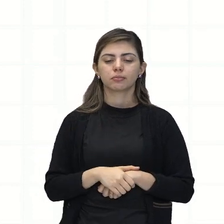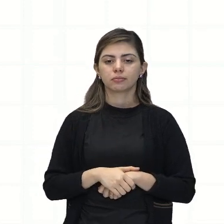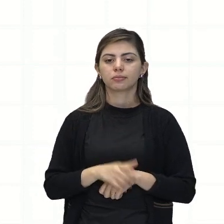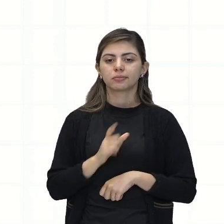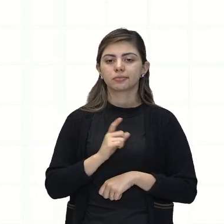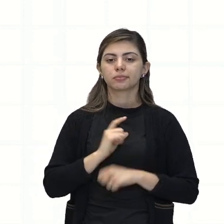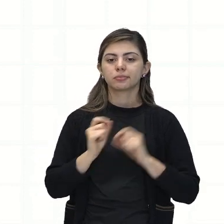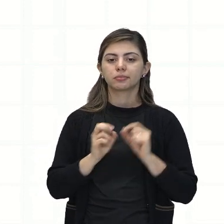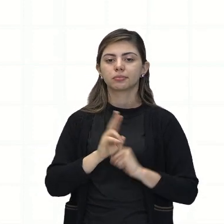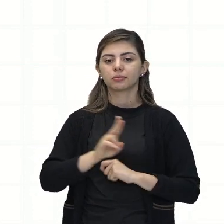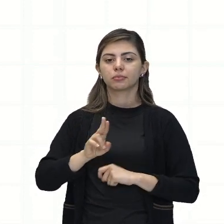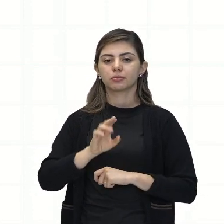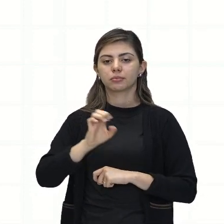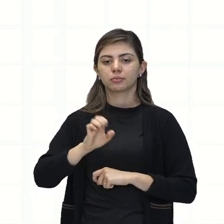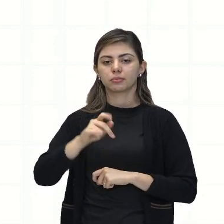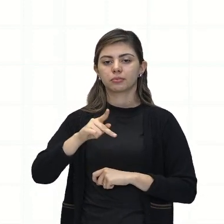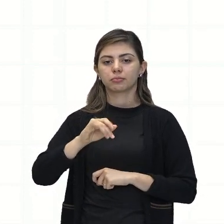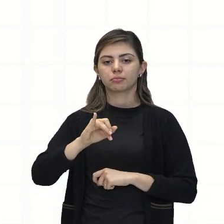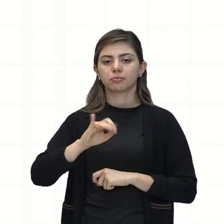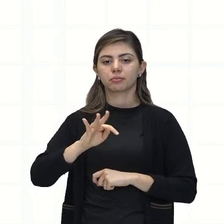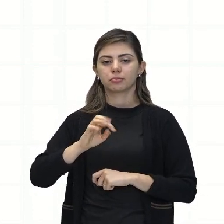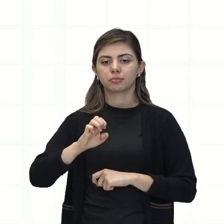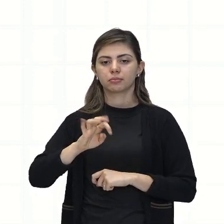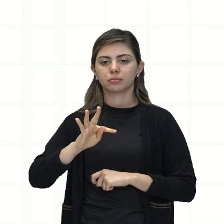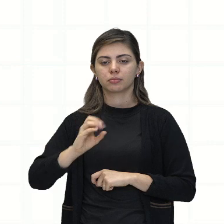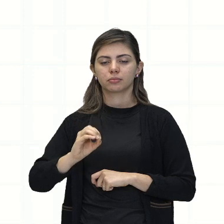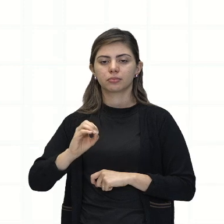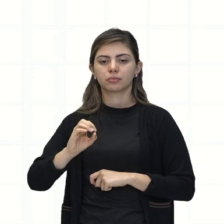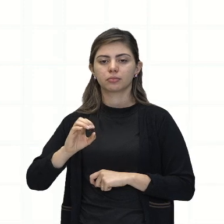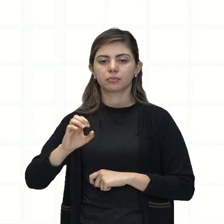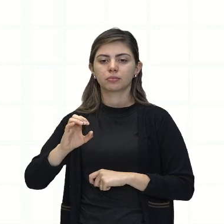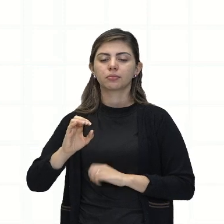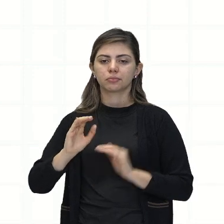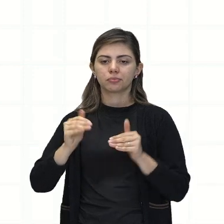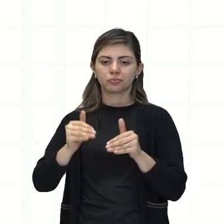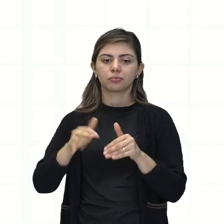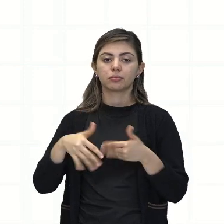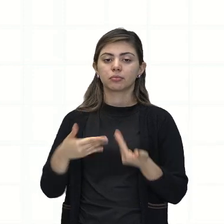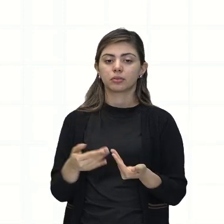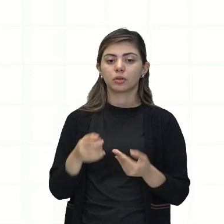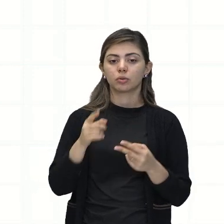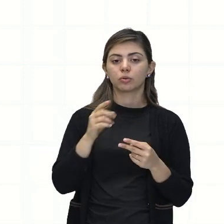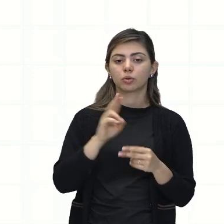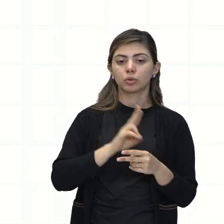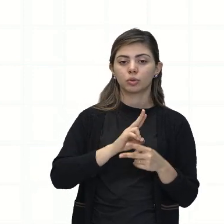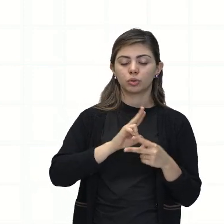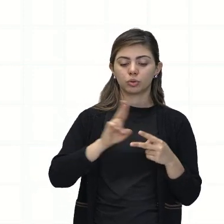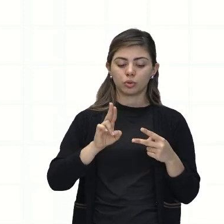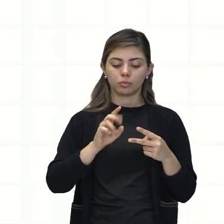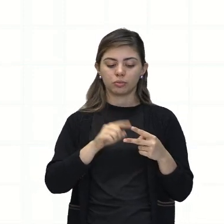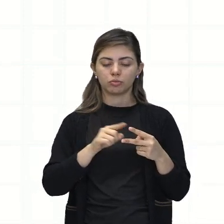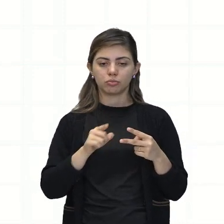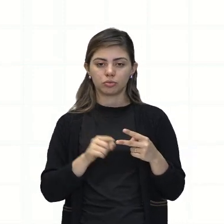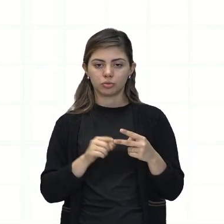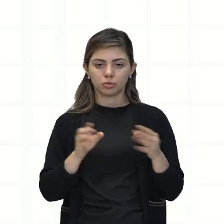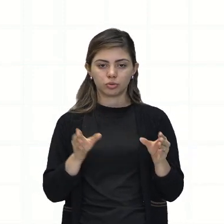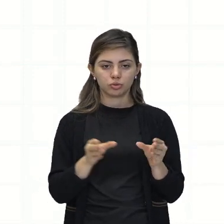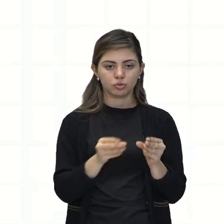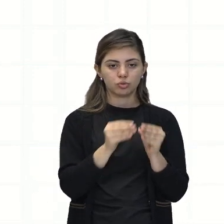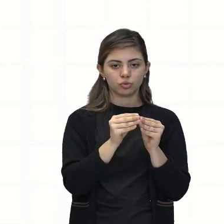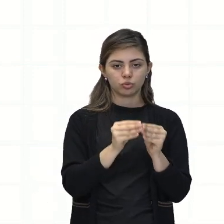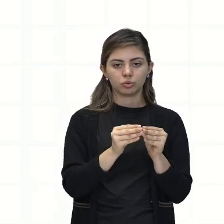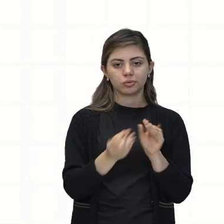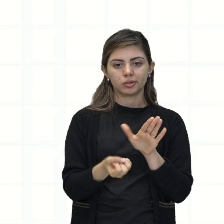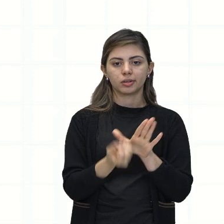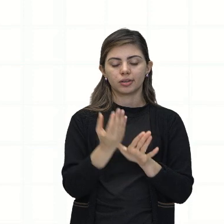chamado de epíteto específico. E estes dois nomes, eles formavam o nome da espécie.